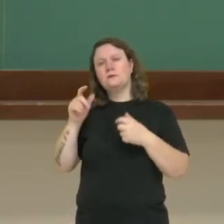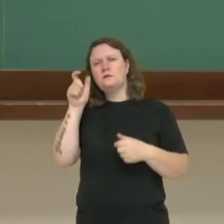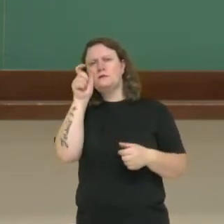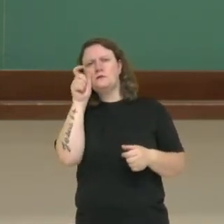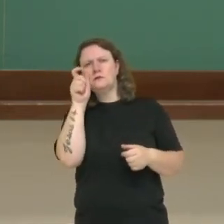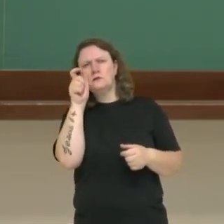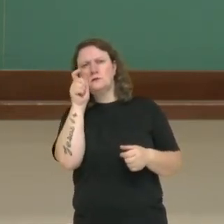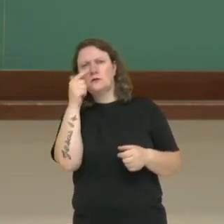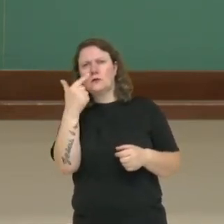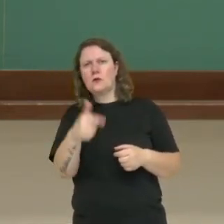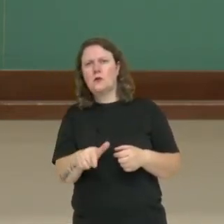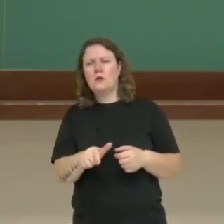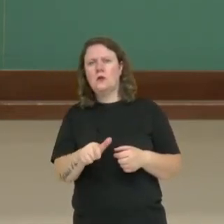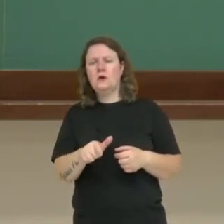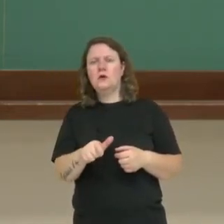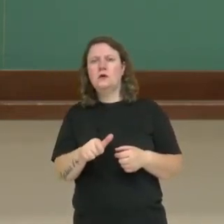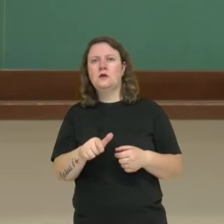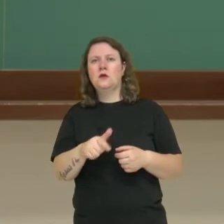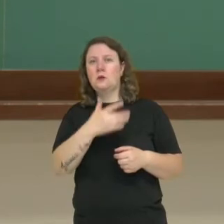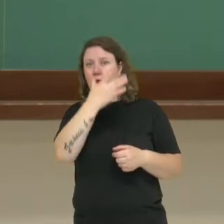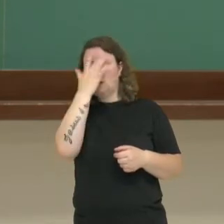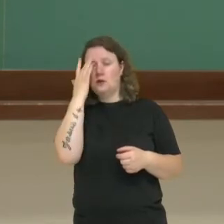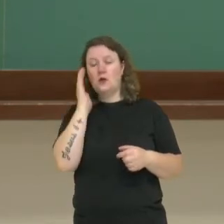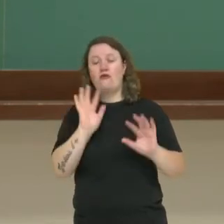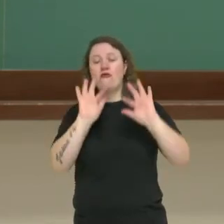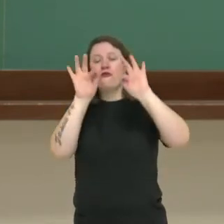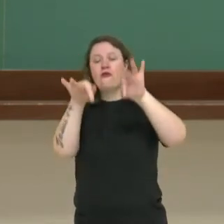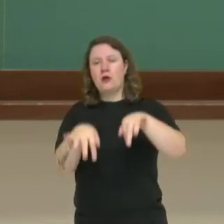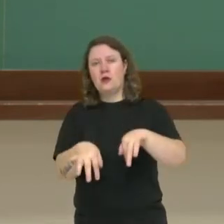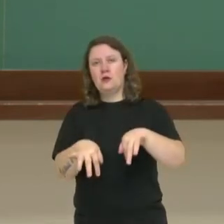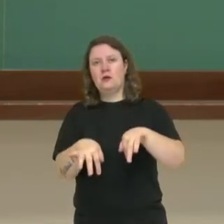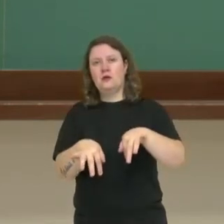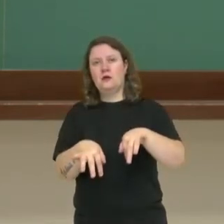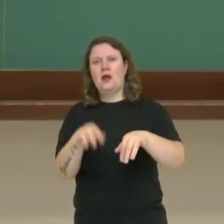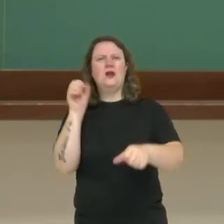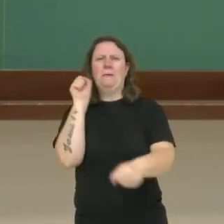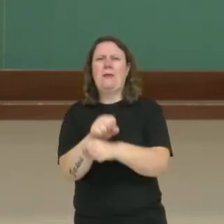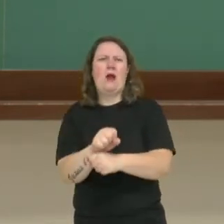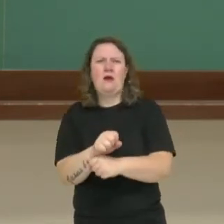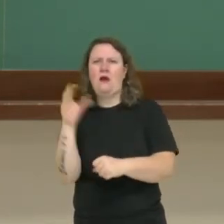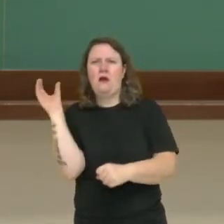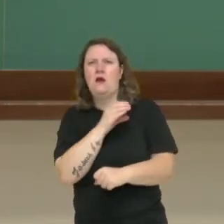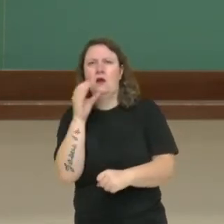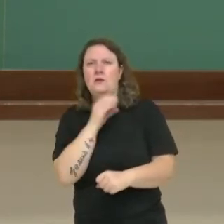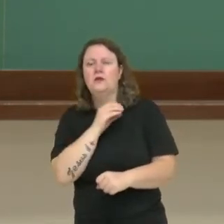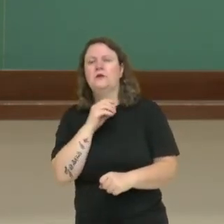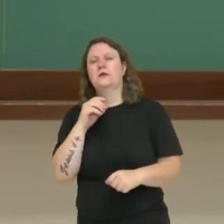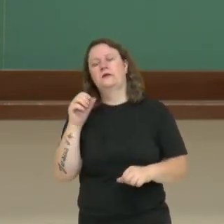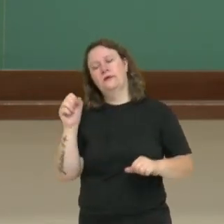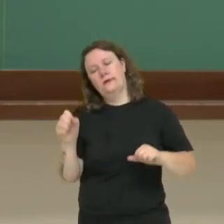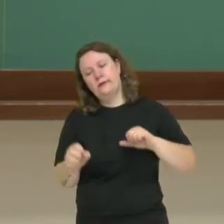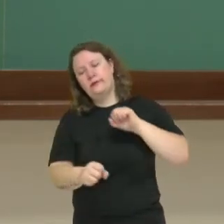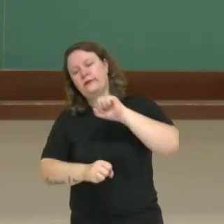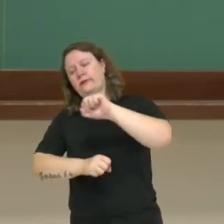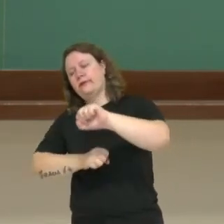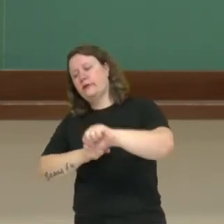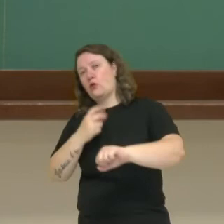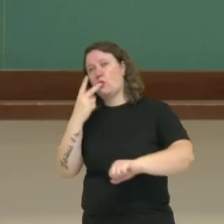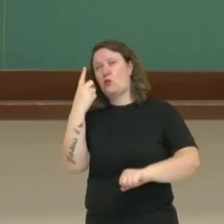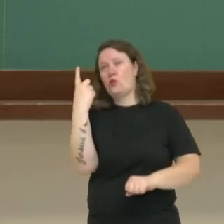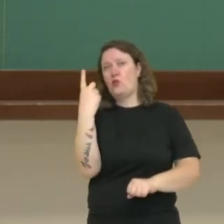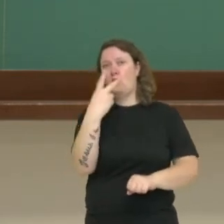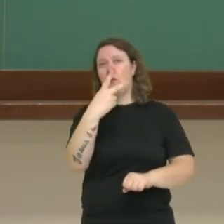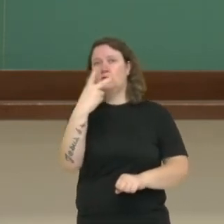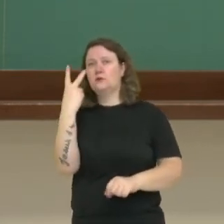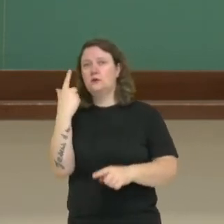depois que o atleta passa pela linha final da prova, ele nunca para logo depois. Ele ainda dá uma ou duas voltas